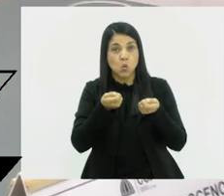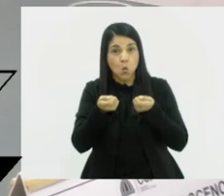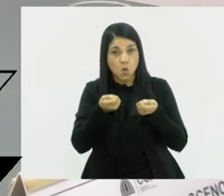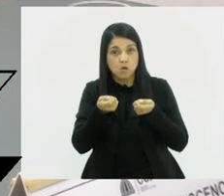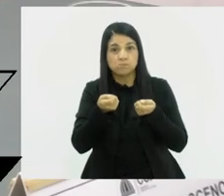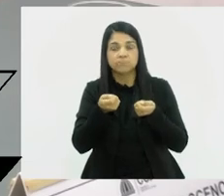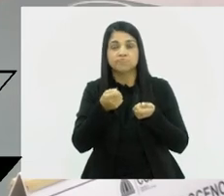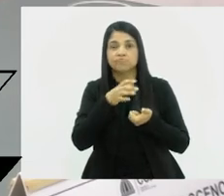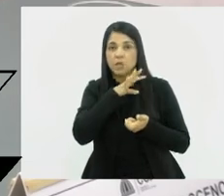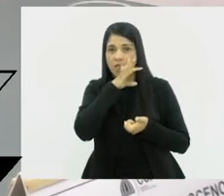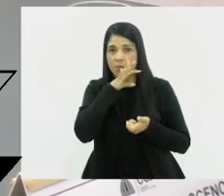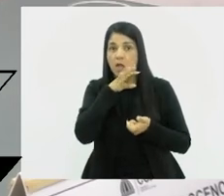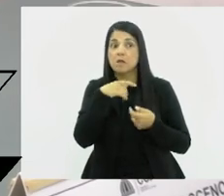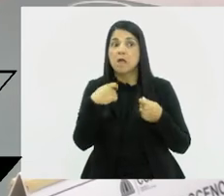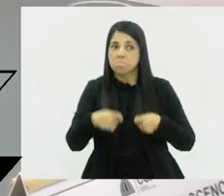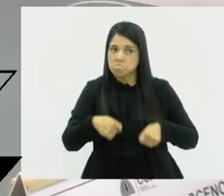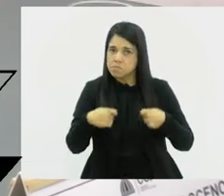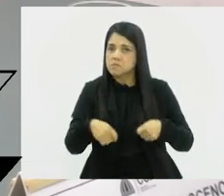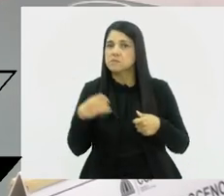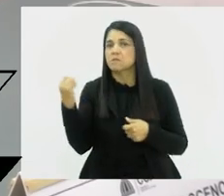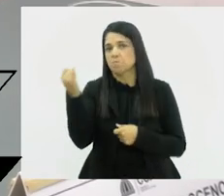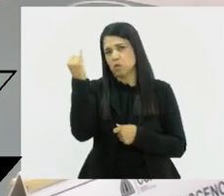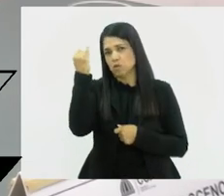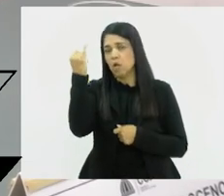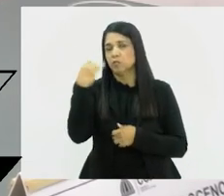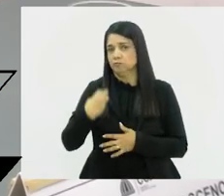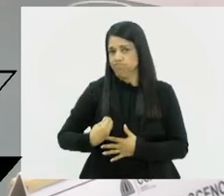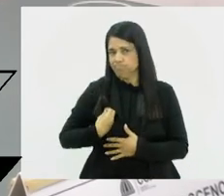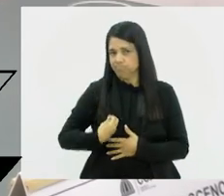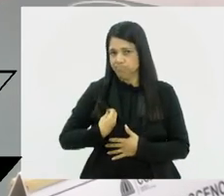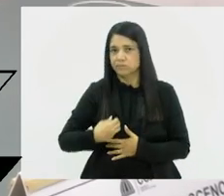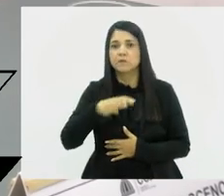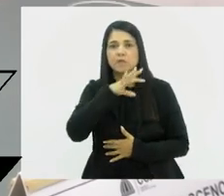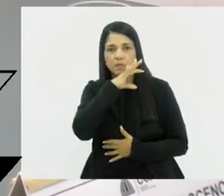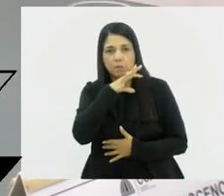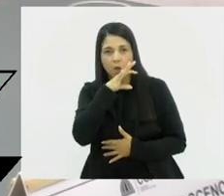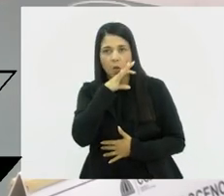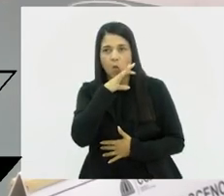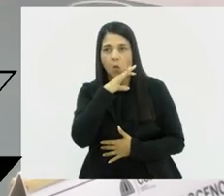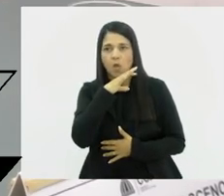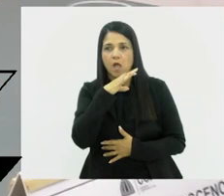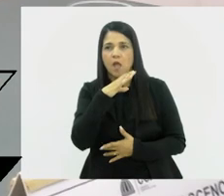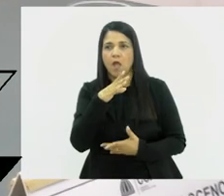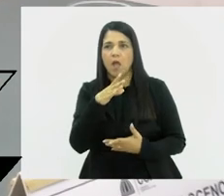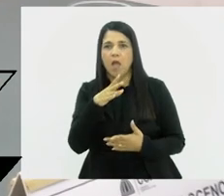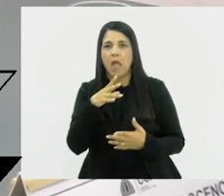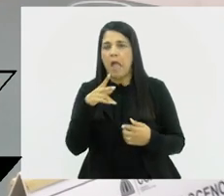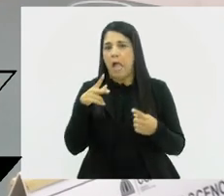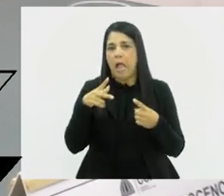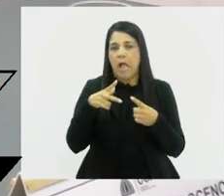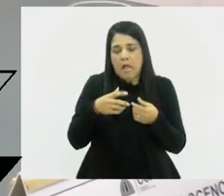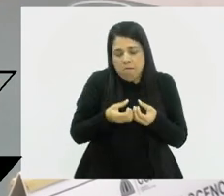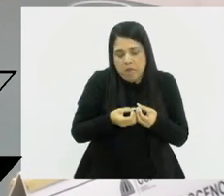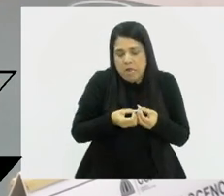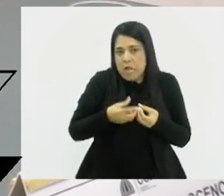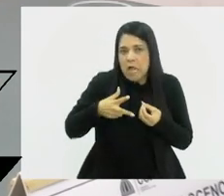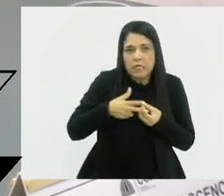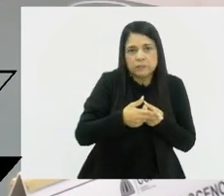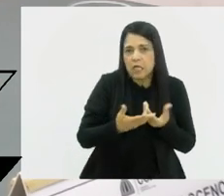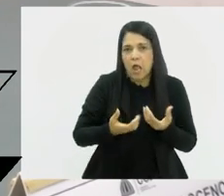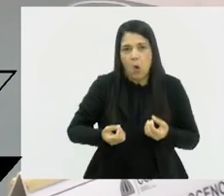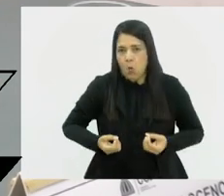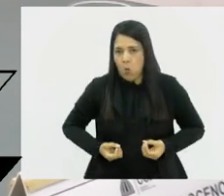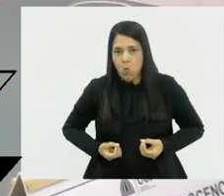importante que esses animais existam. Eu não estou falando que deveria fazer a questão de castração em massa. Não é isso que eu estou falando.